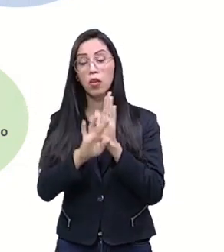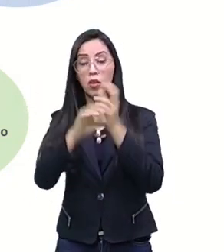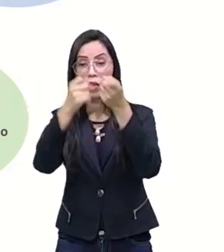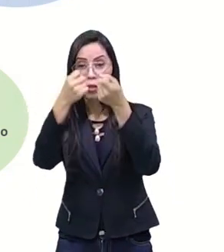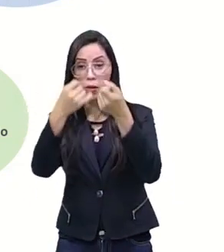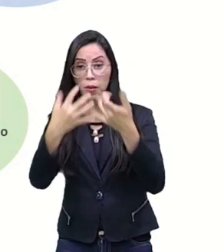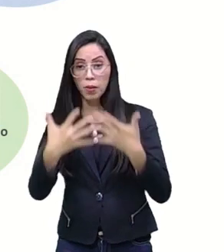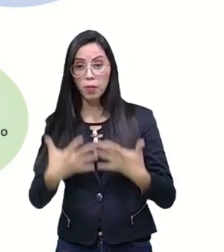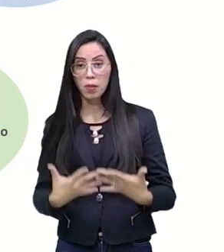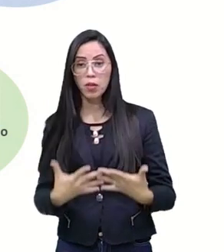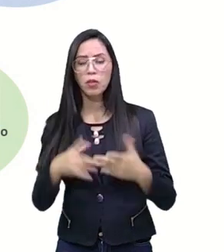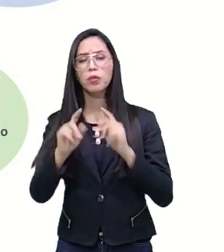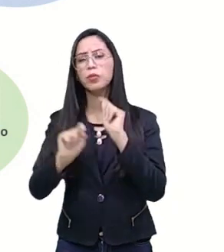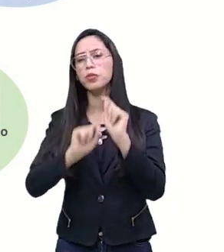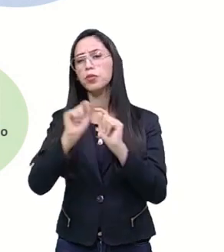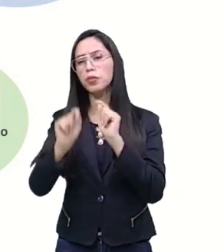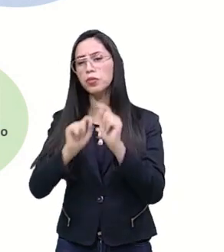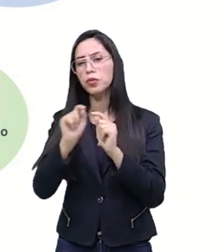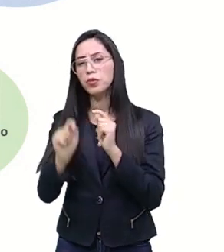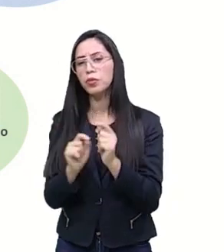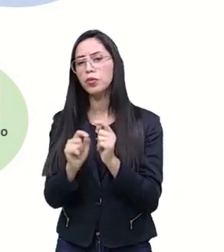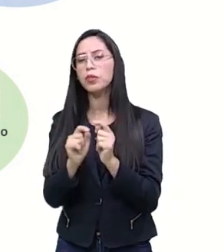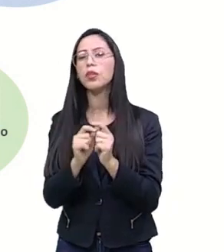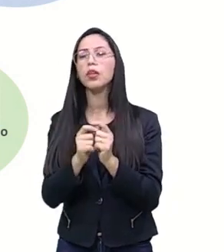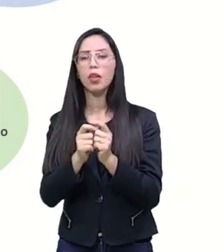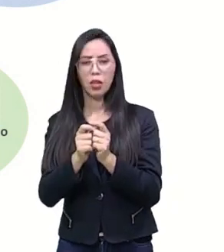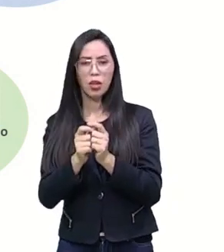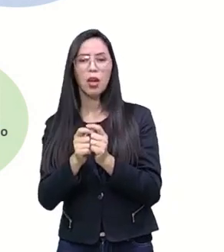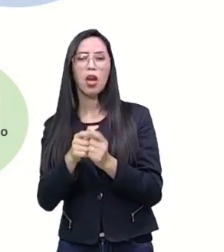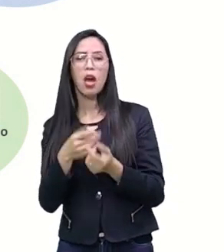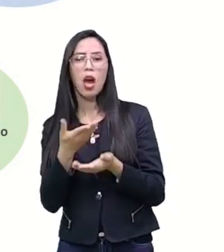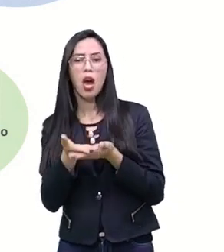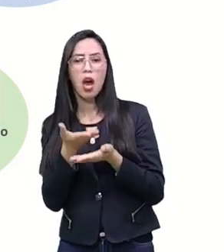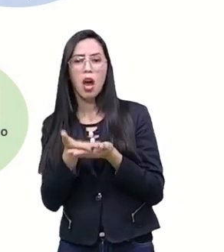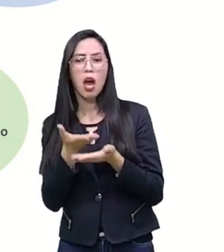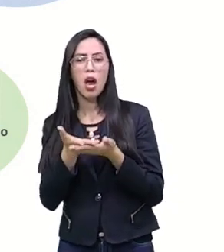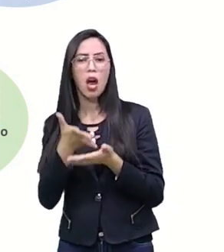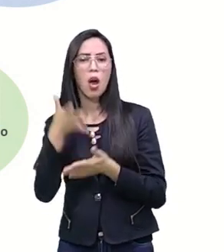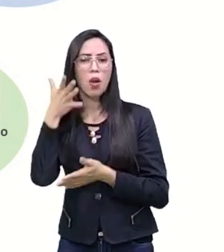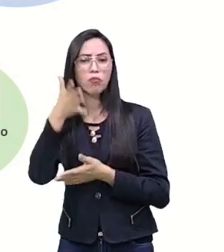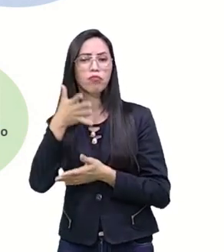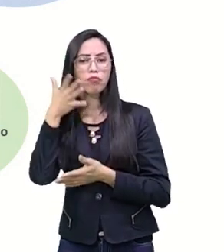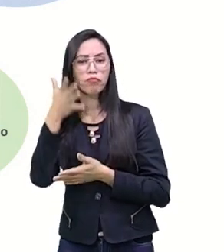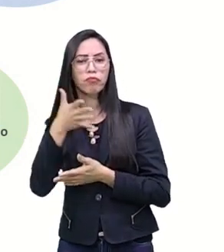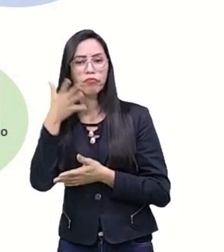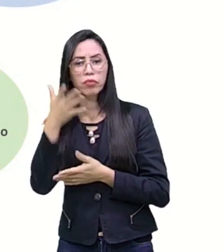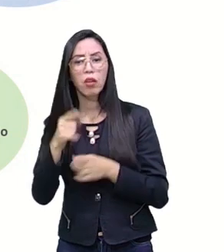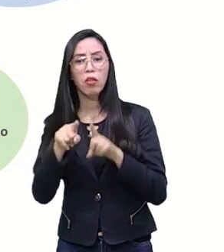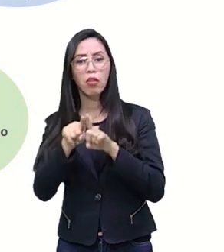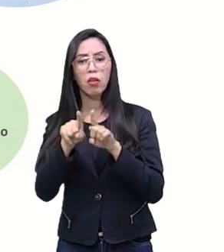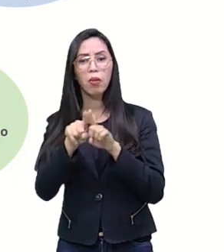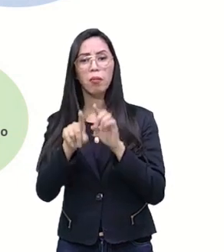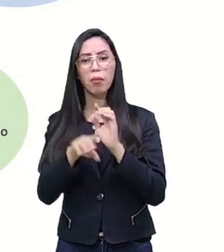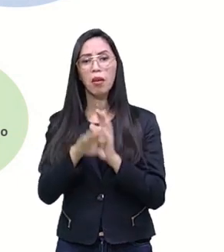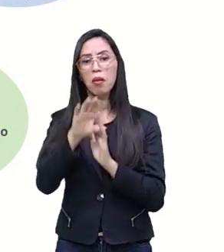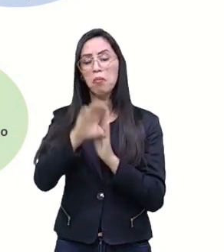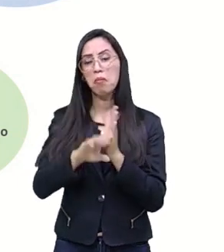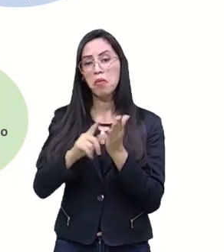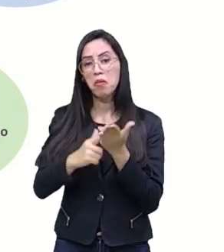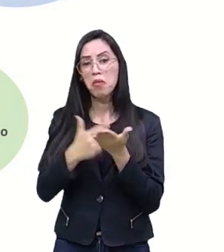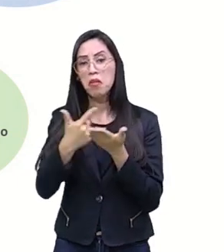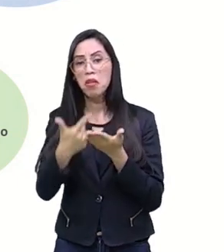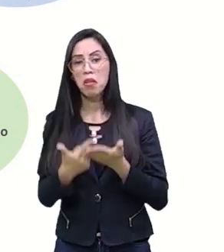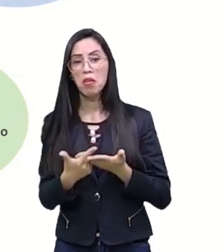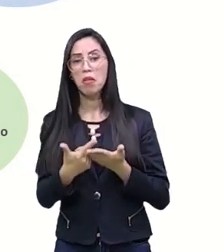esse explicativo, professora? Aula expositiva, capítulo de livro didático, verbete de